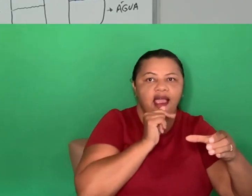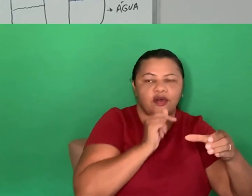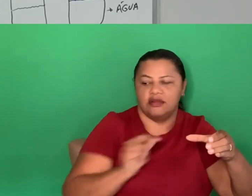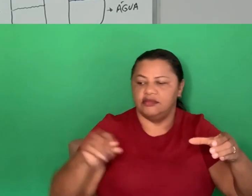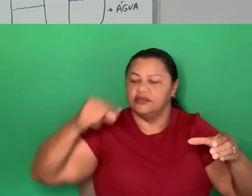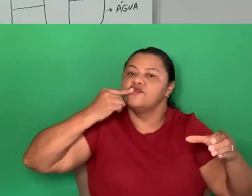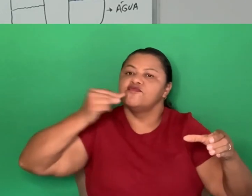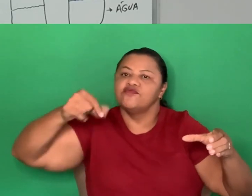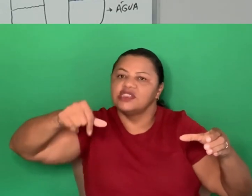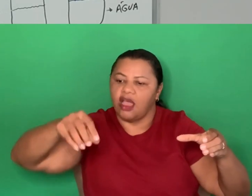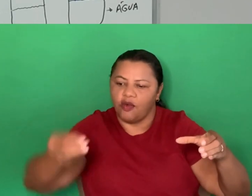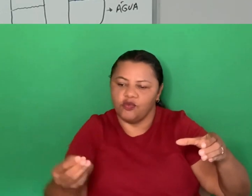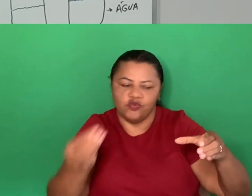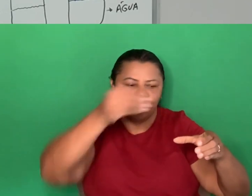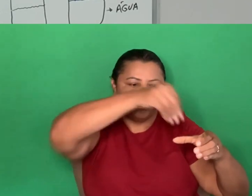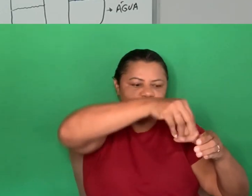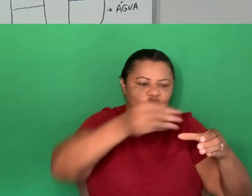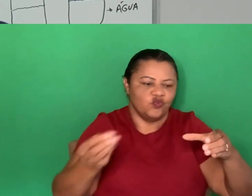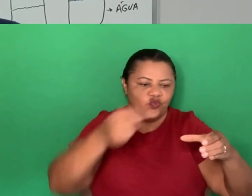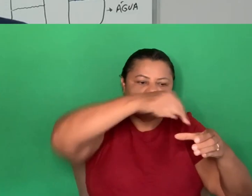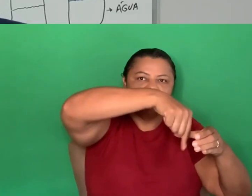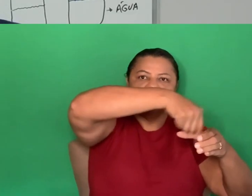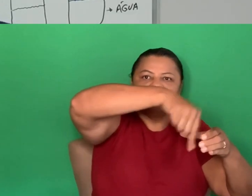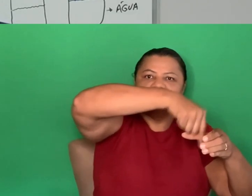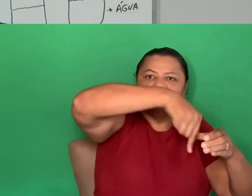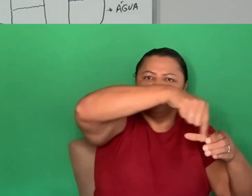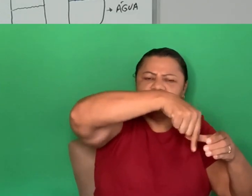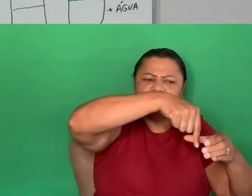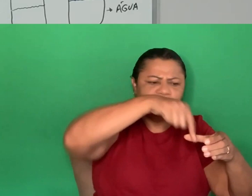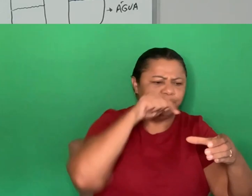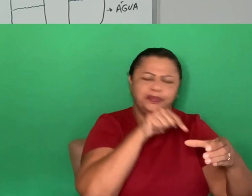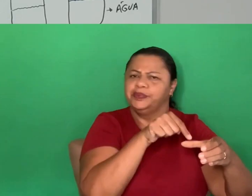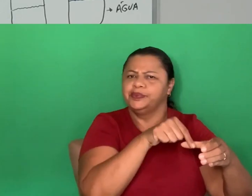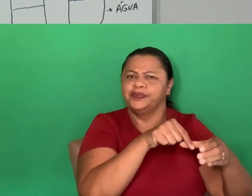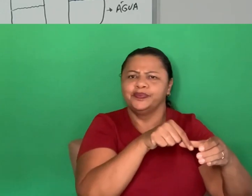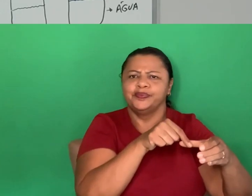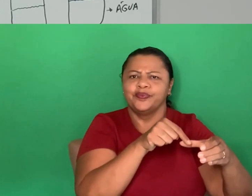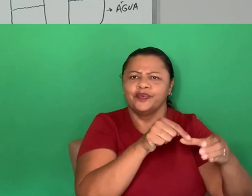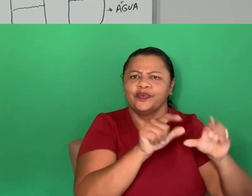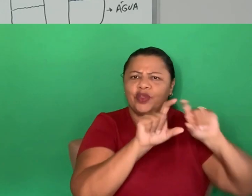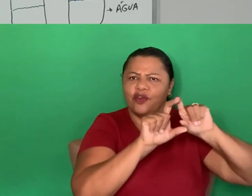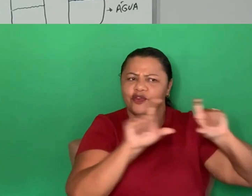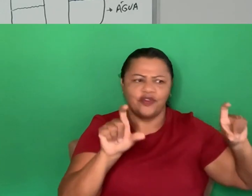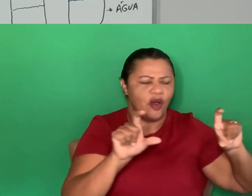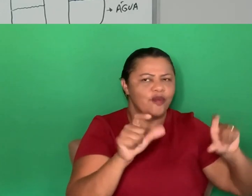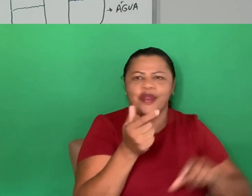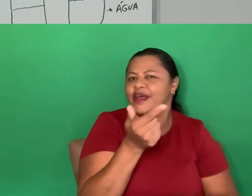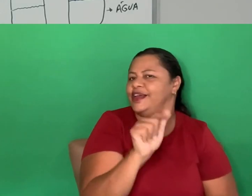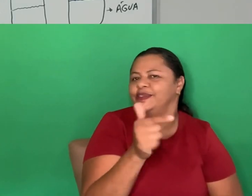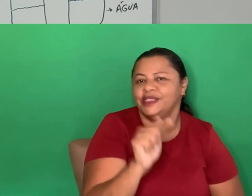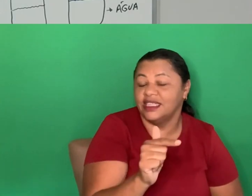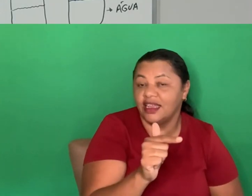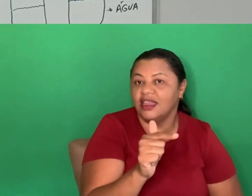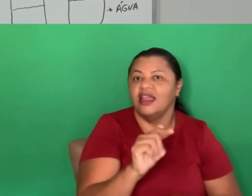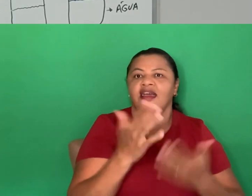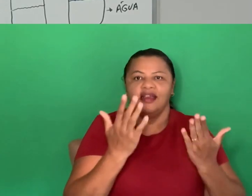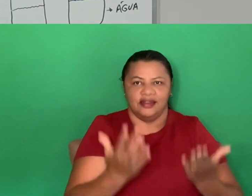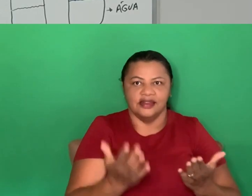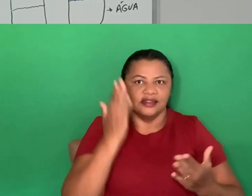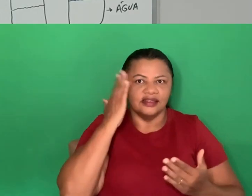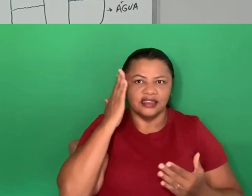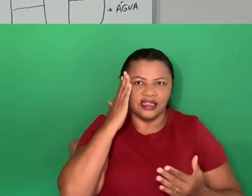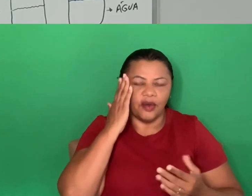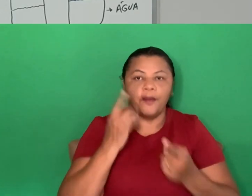água salgada? Não tem. Até porque, quanto de água eu misturei com quanto de sal? Nós vamos ter aí